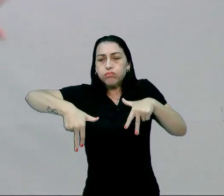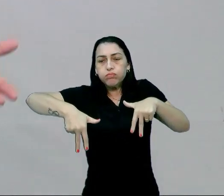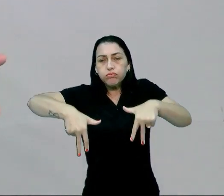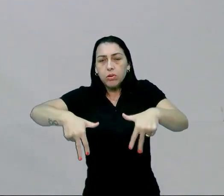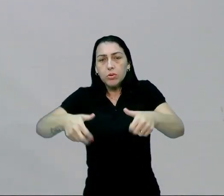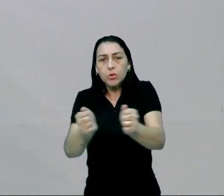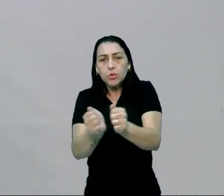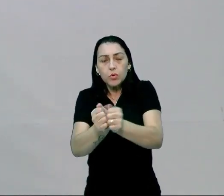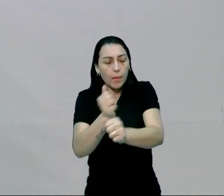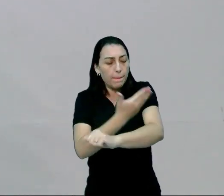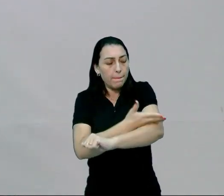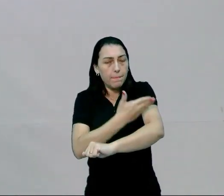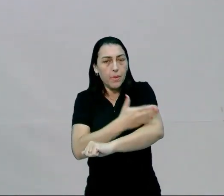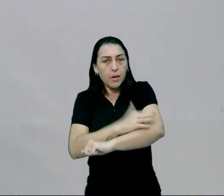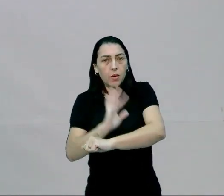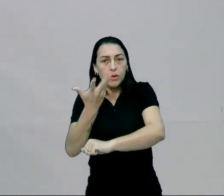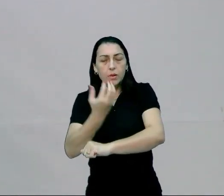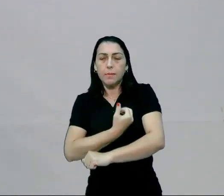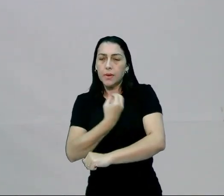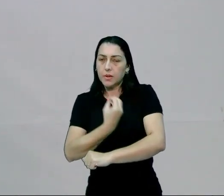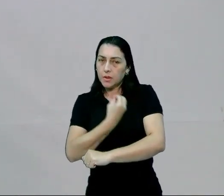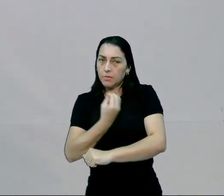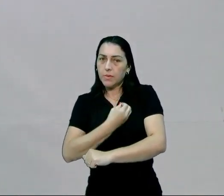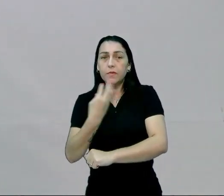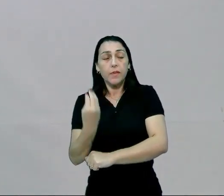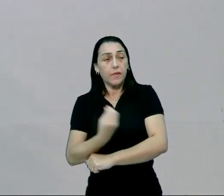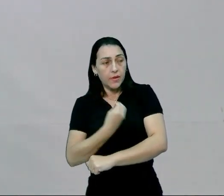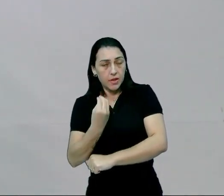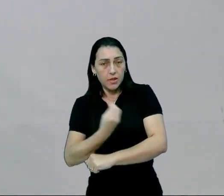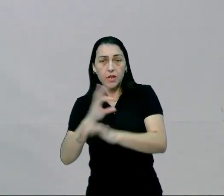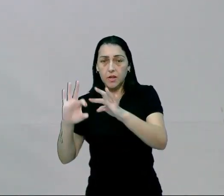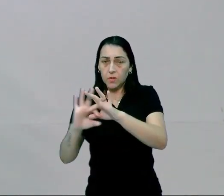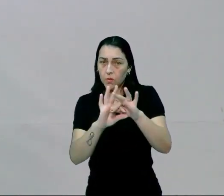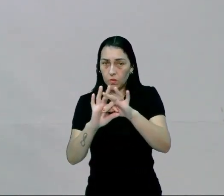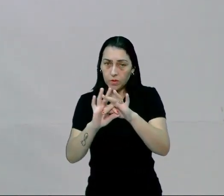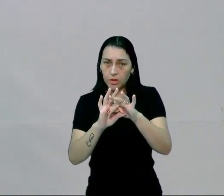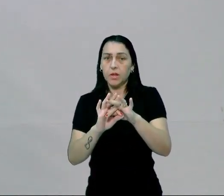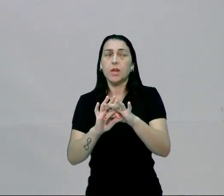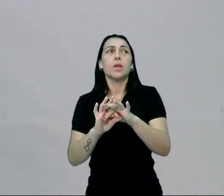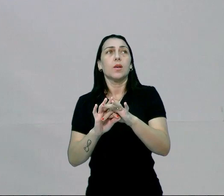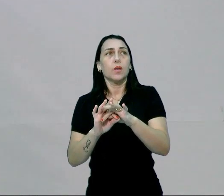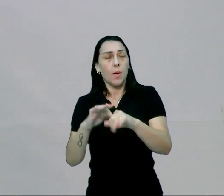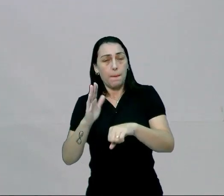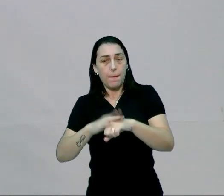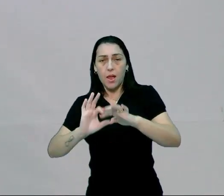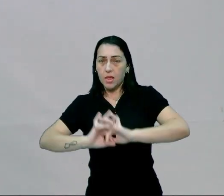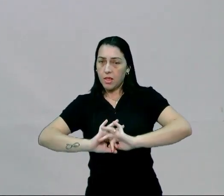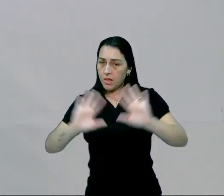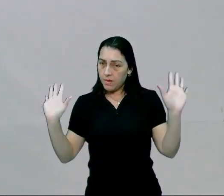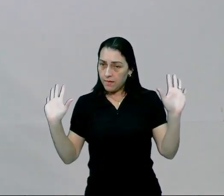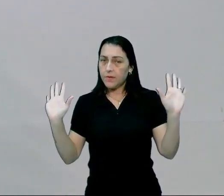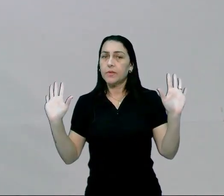tal. Uma prática muito comum de participação em que a gente vai vivenciando nesse contexto de lazer de uma forma um pouco mais livre,